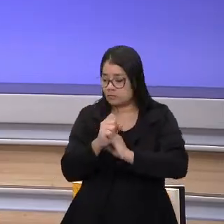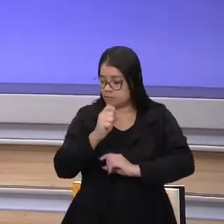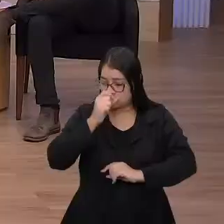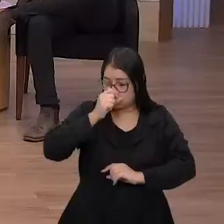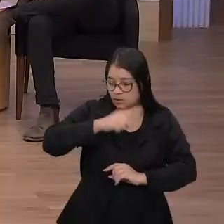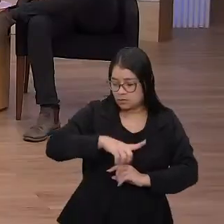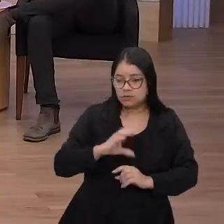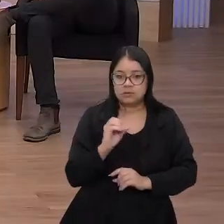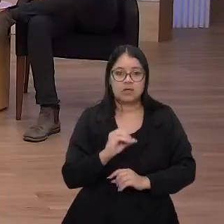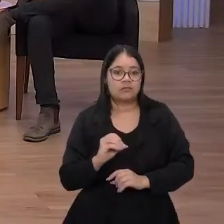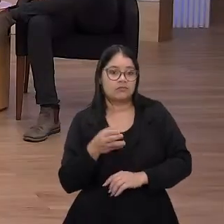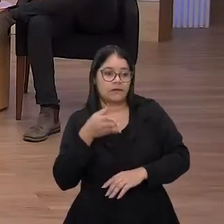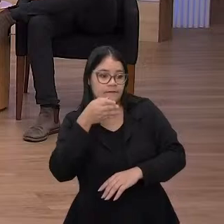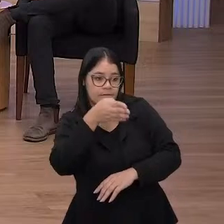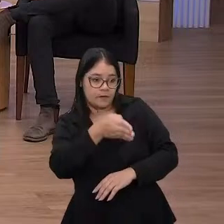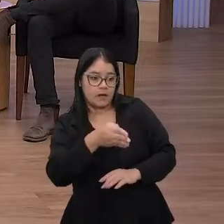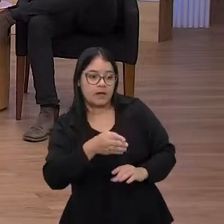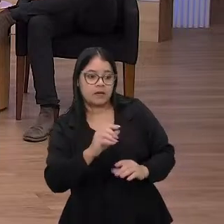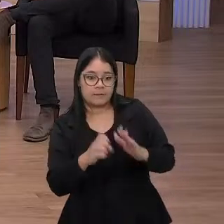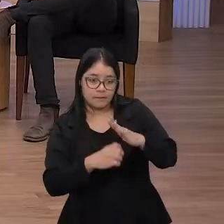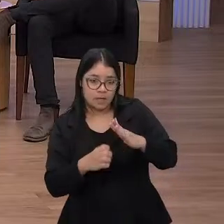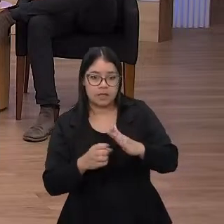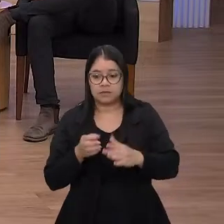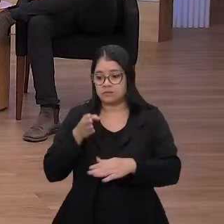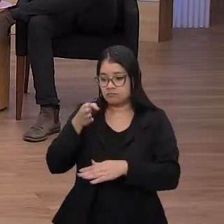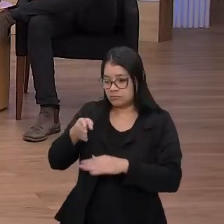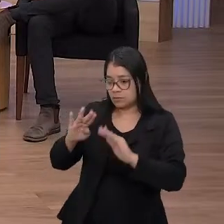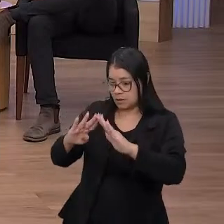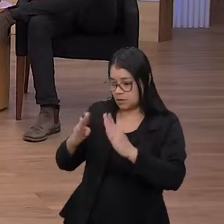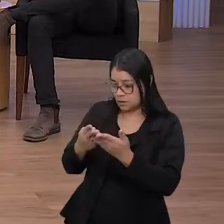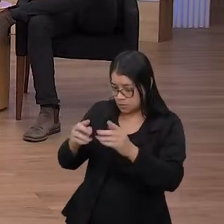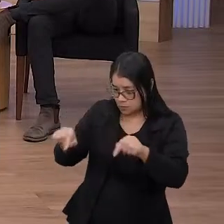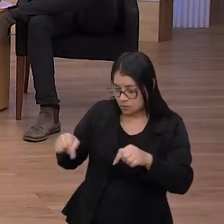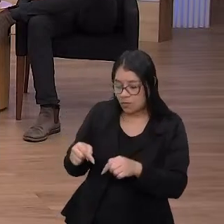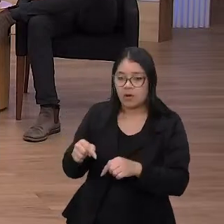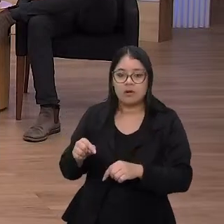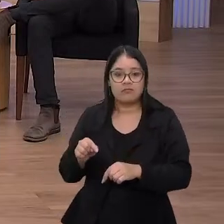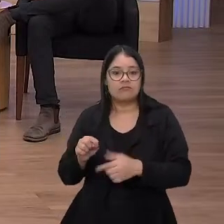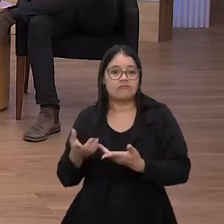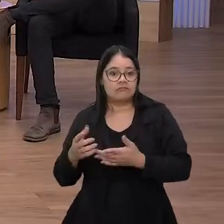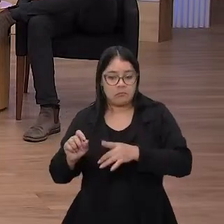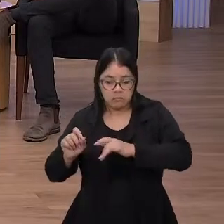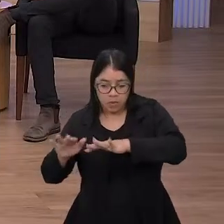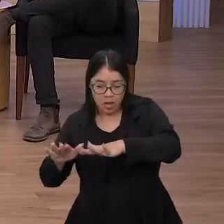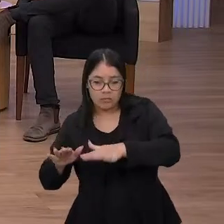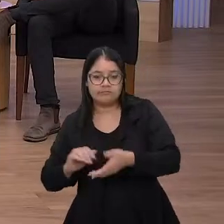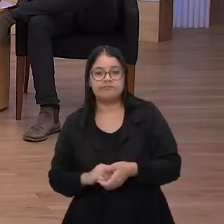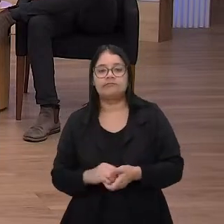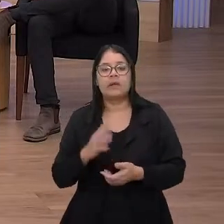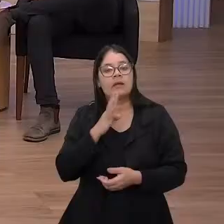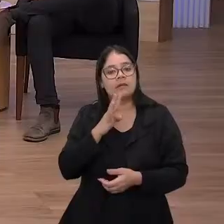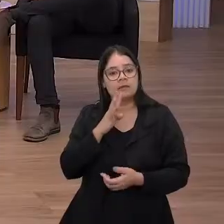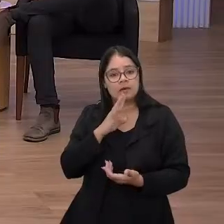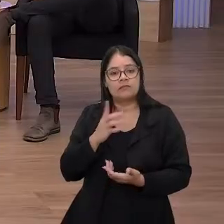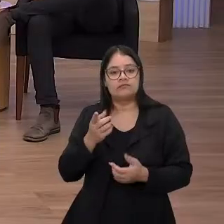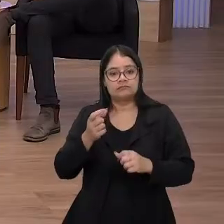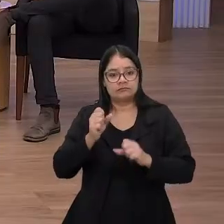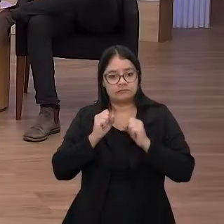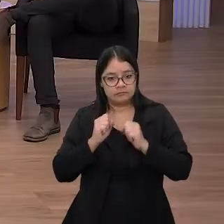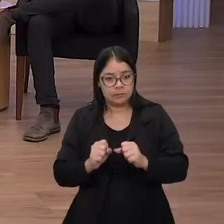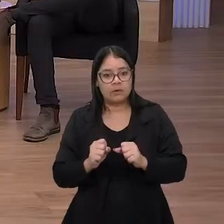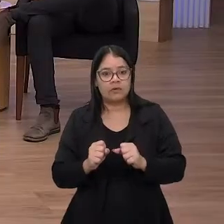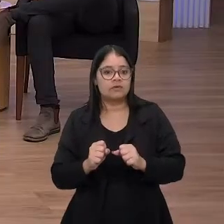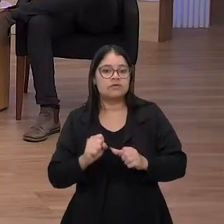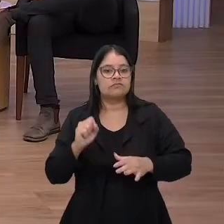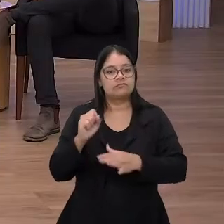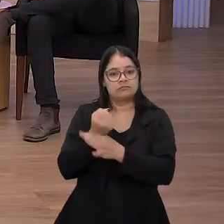até a sua escola, enfim, e iremos levar o conceito do associado. É bem bacana, porque você pode